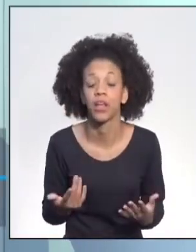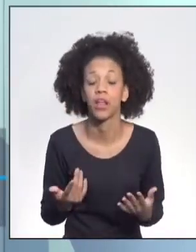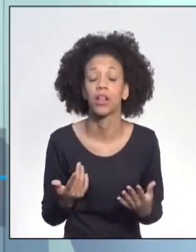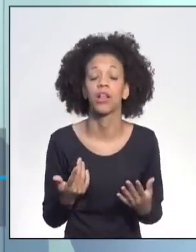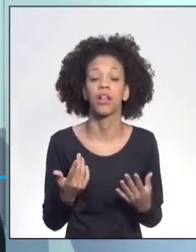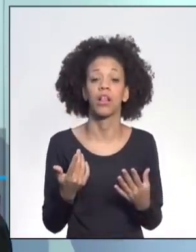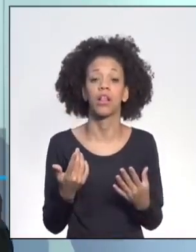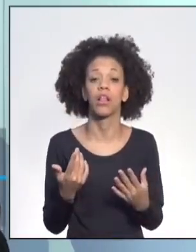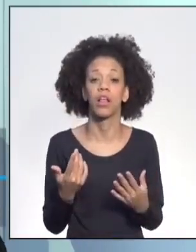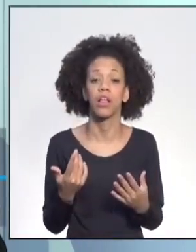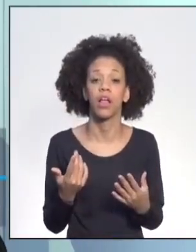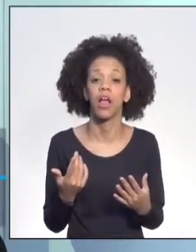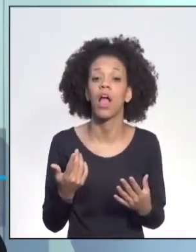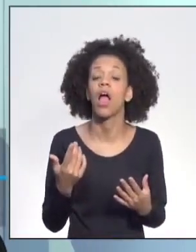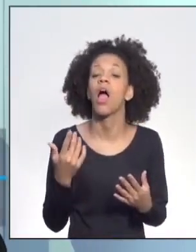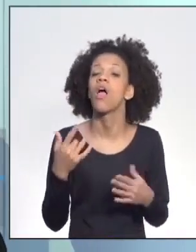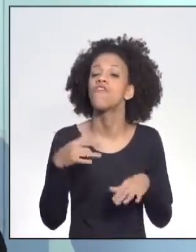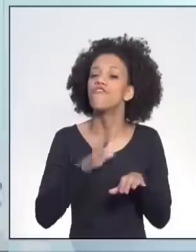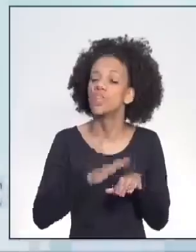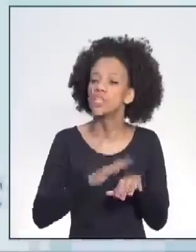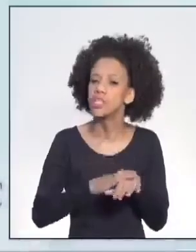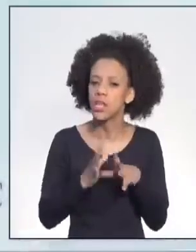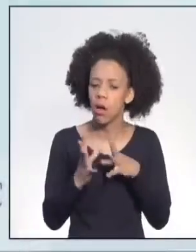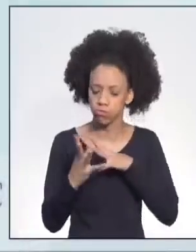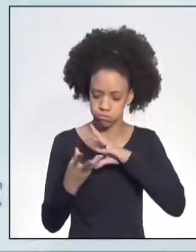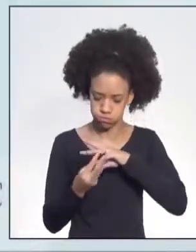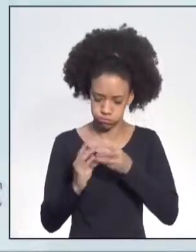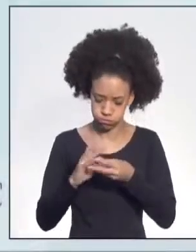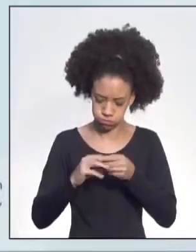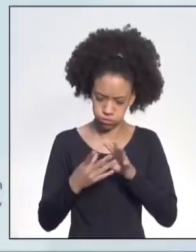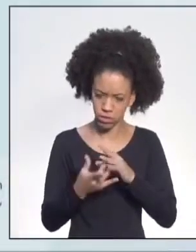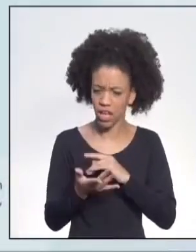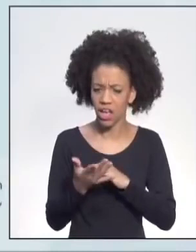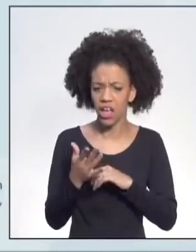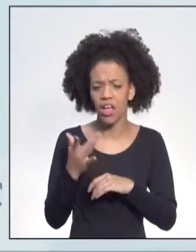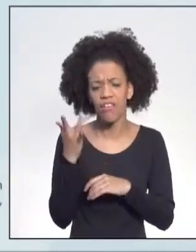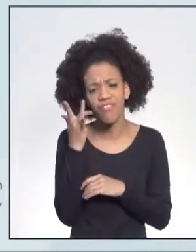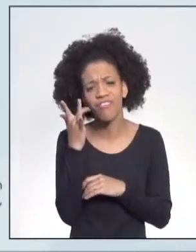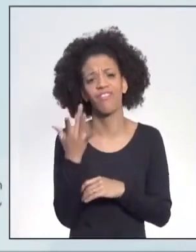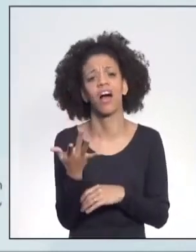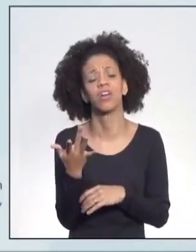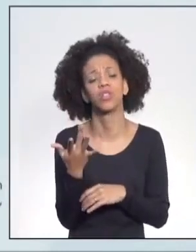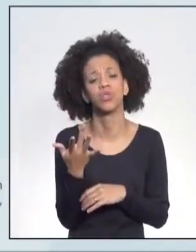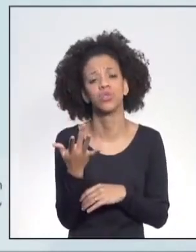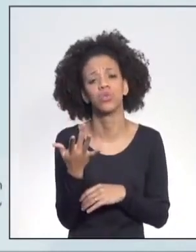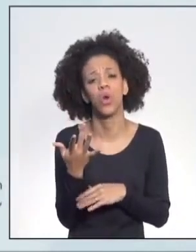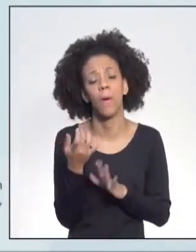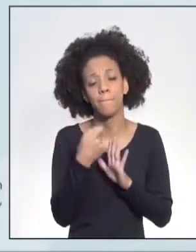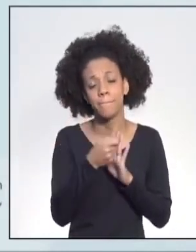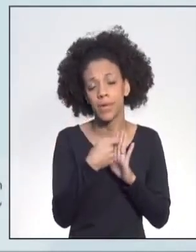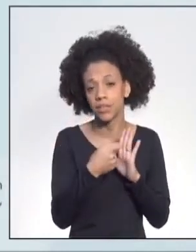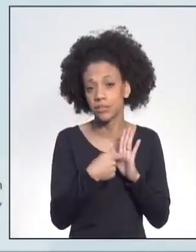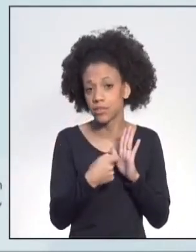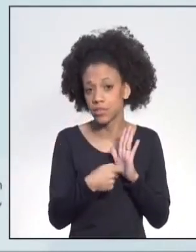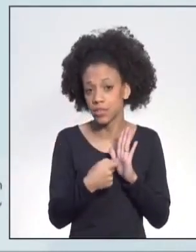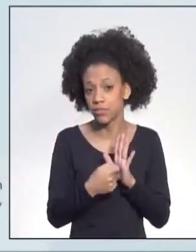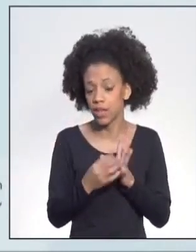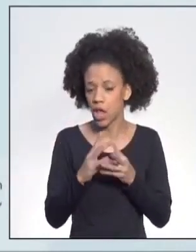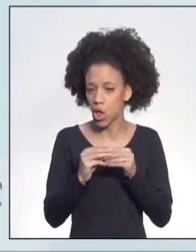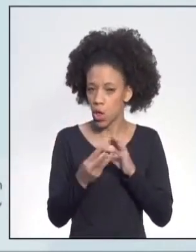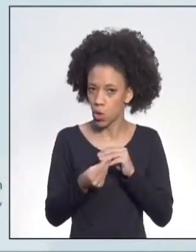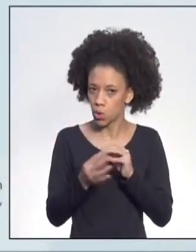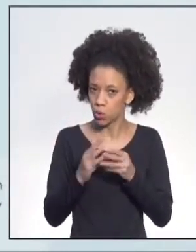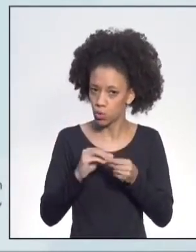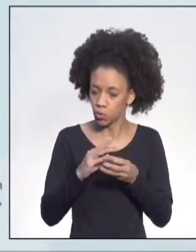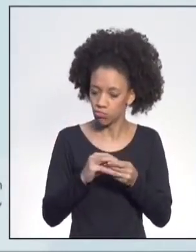molde de barro, e aí ficava fácil para poder escrever nesse barro